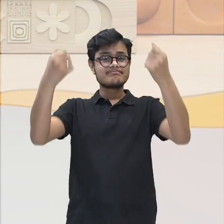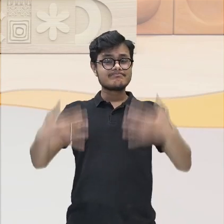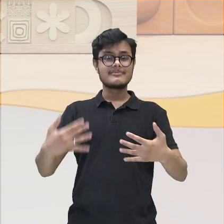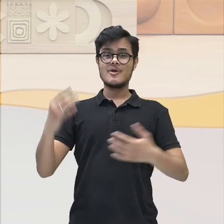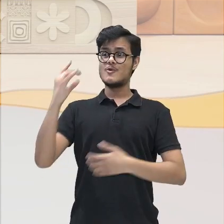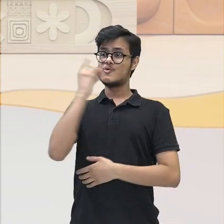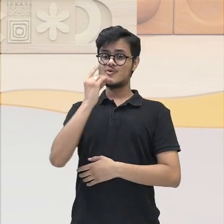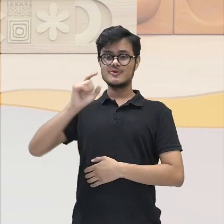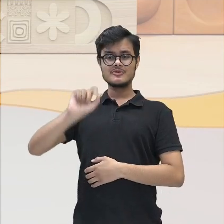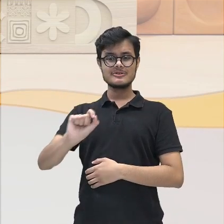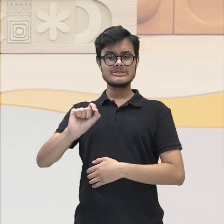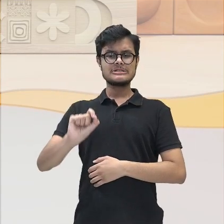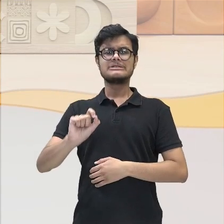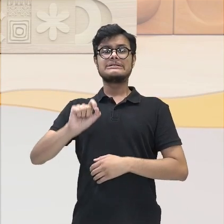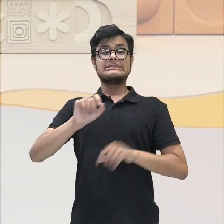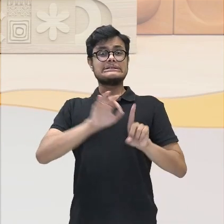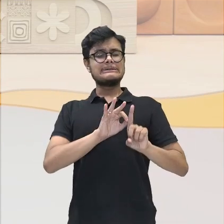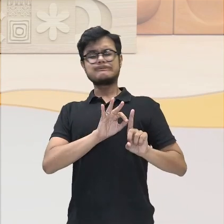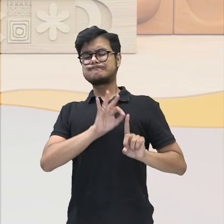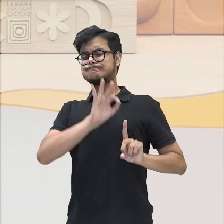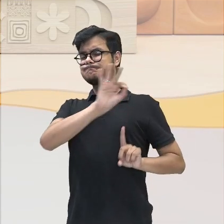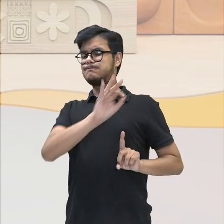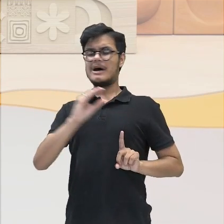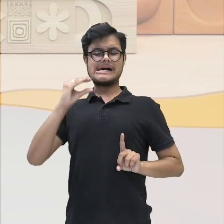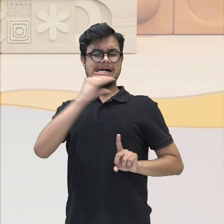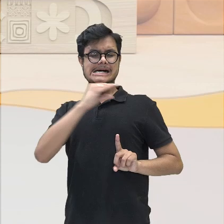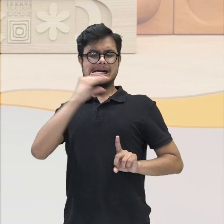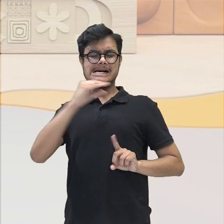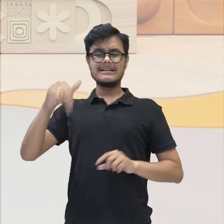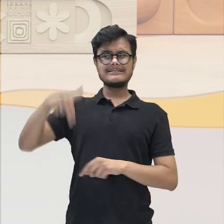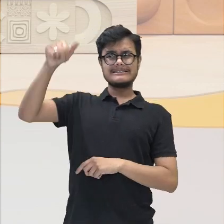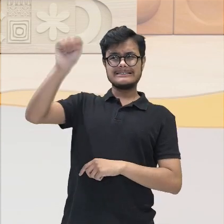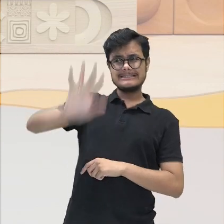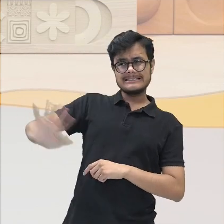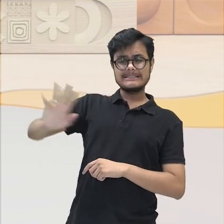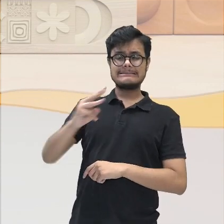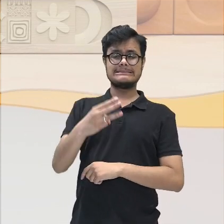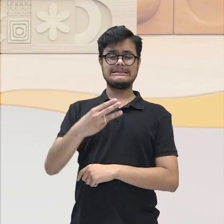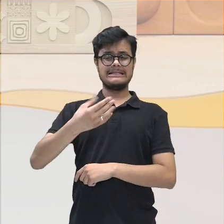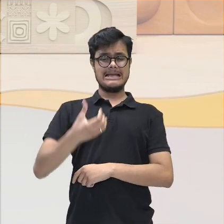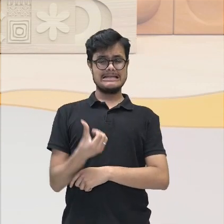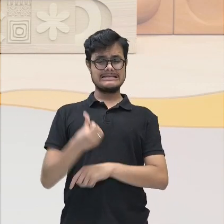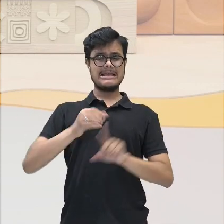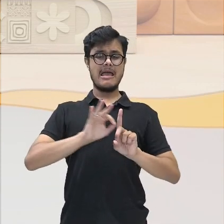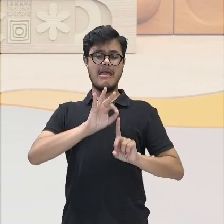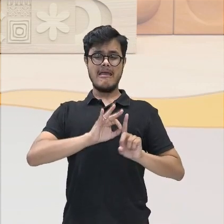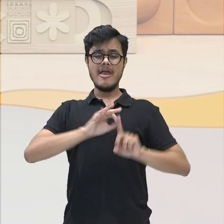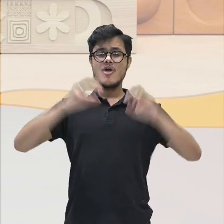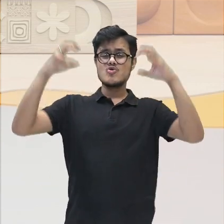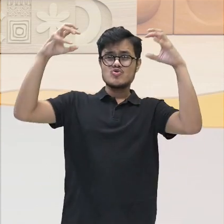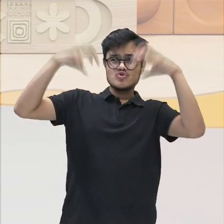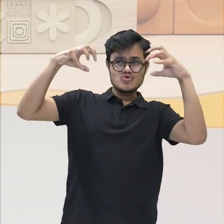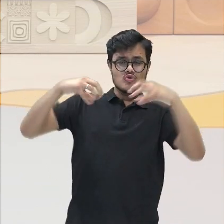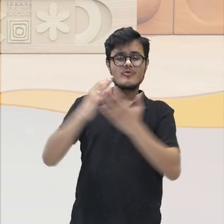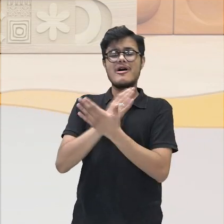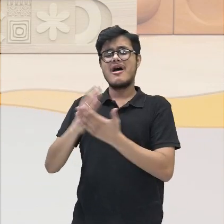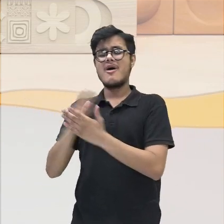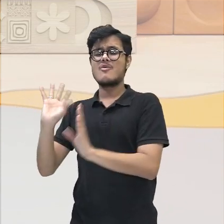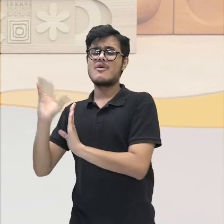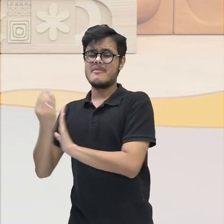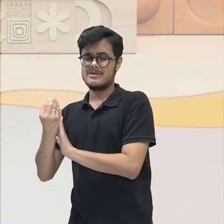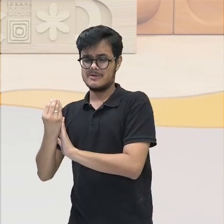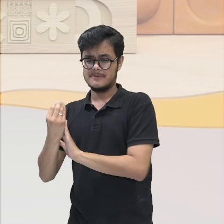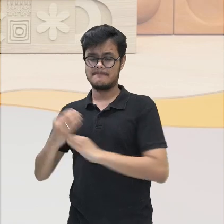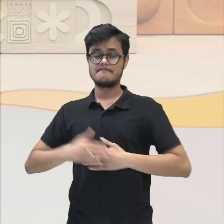promete temperaturas altas no norte do país, com média de 36 graus Celsius e chuva rápida no oeste do Amazonas.